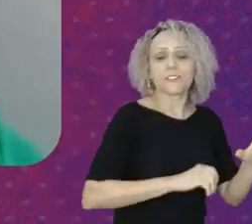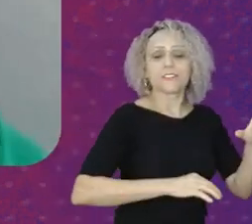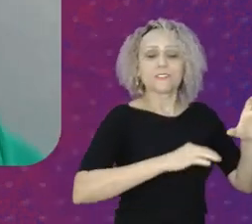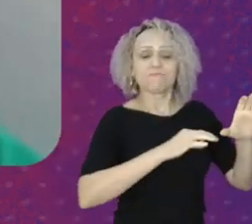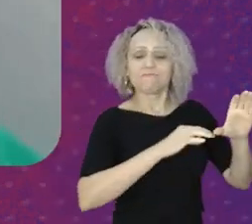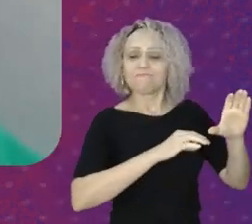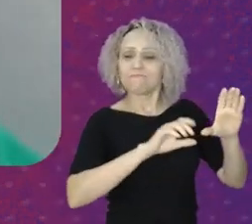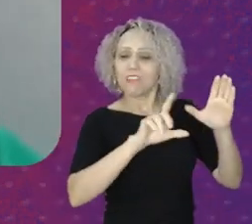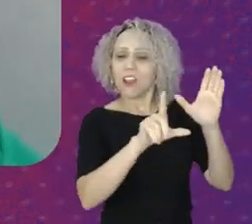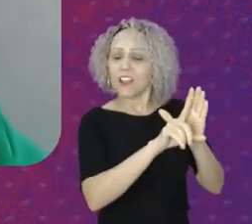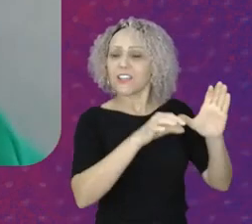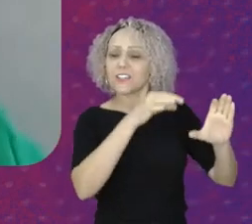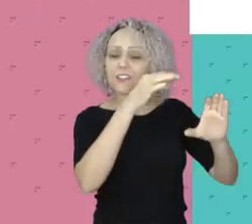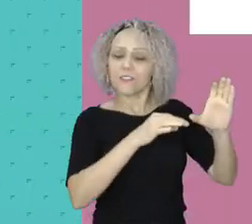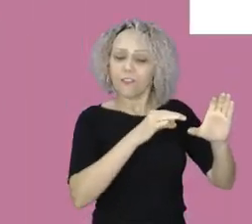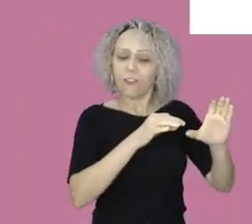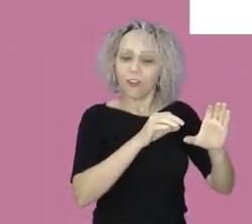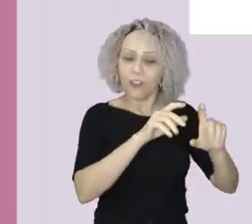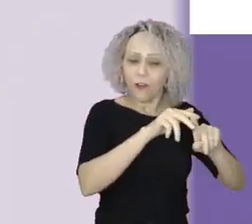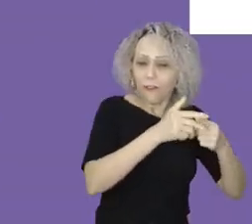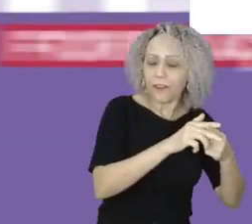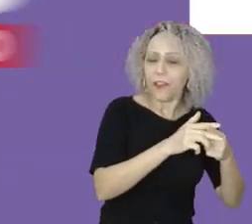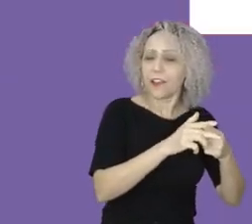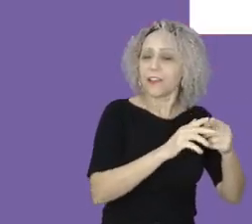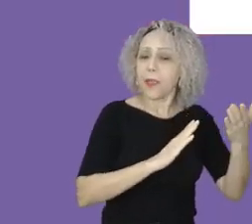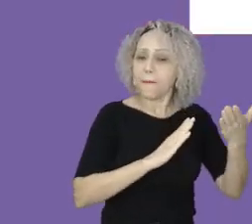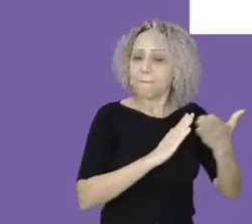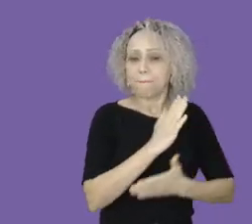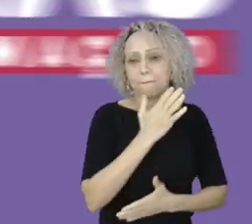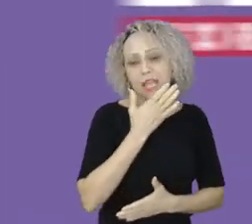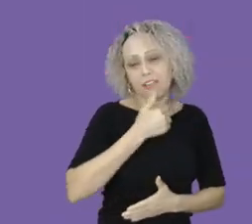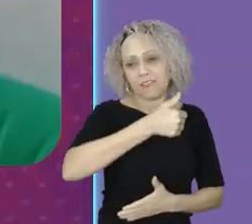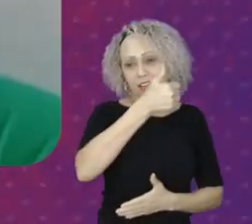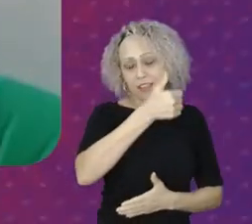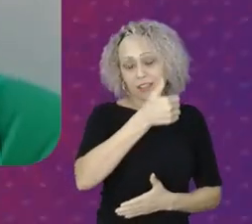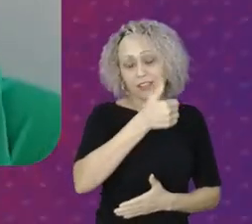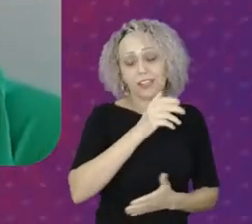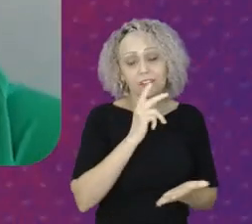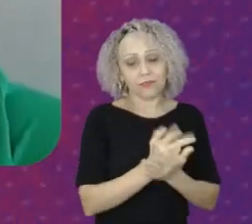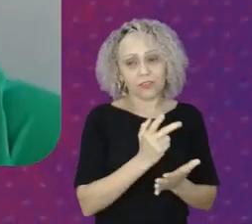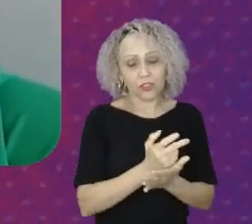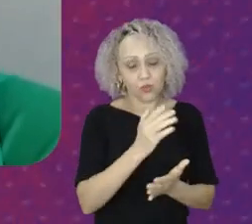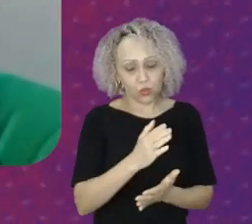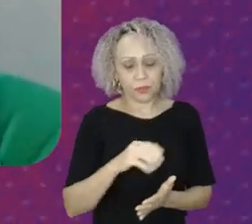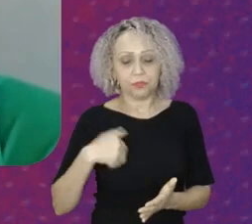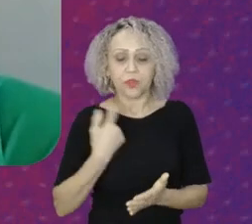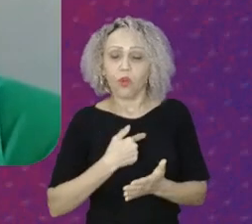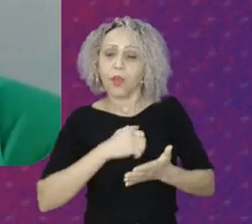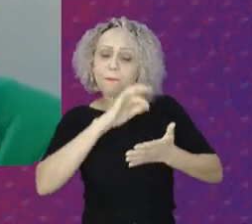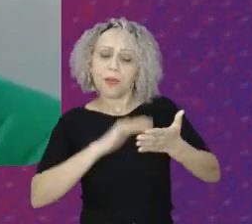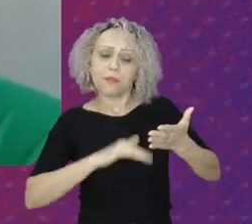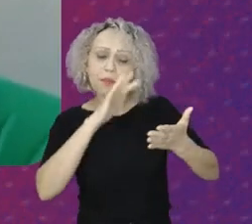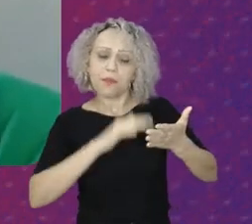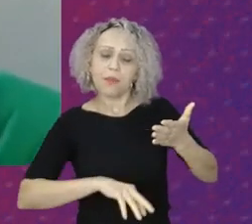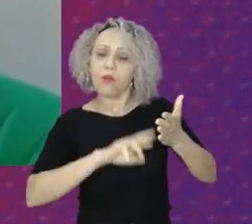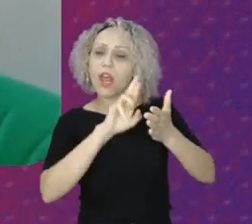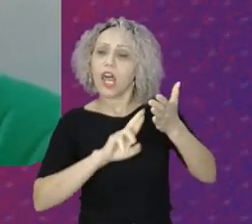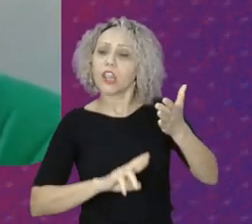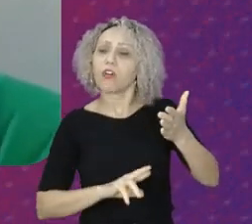abertas, mas dizer que as cotas continuam. Nós construímos um relatório que modificou